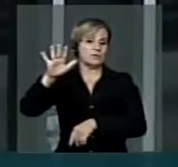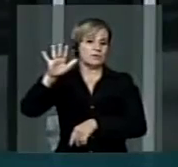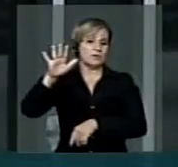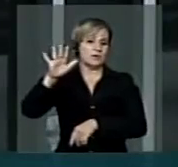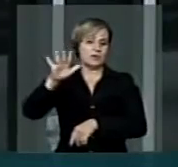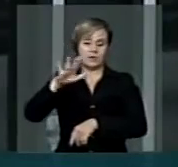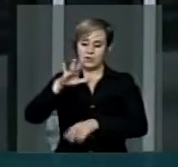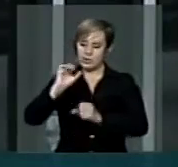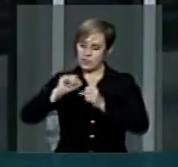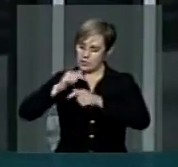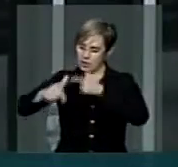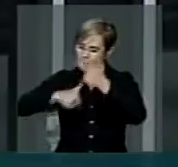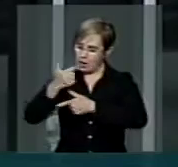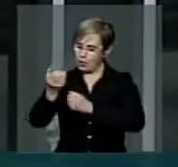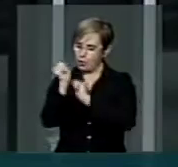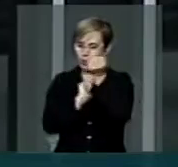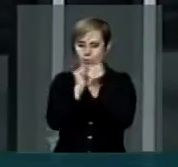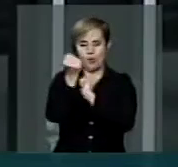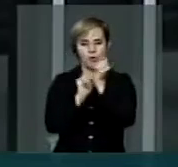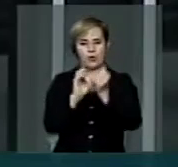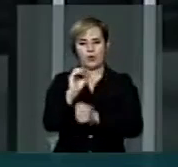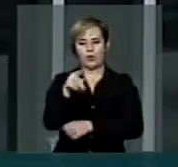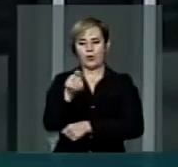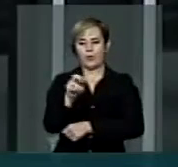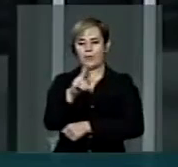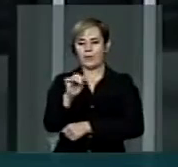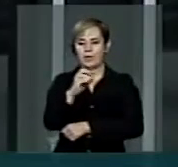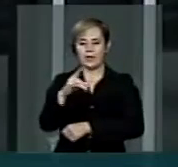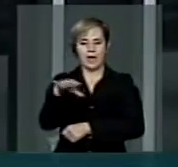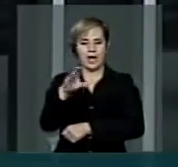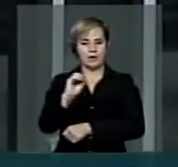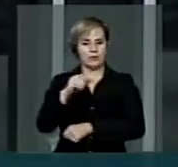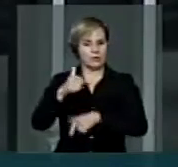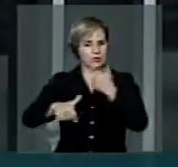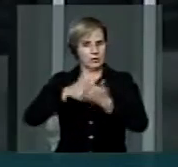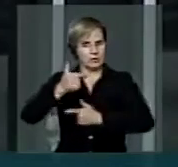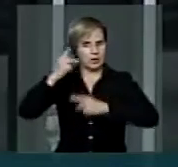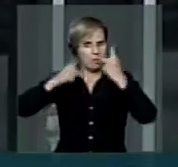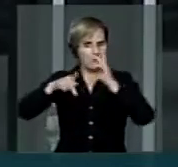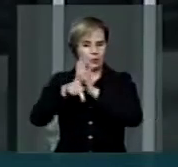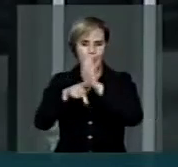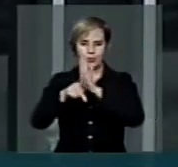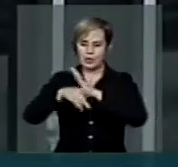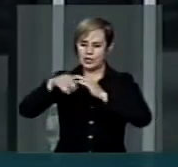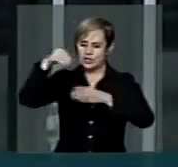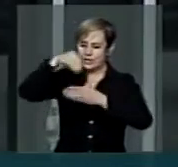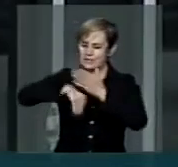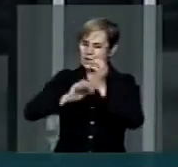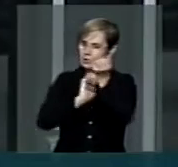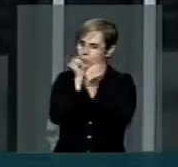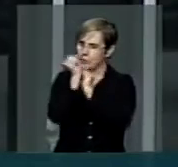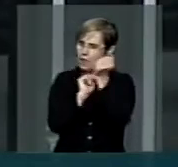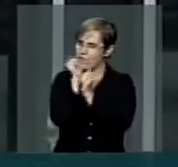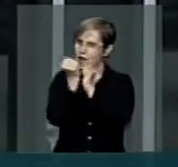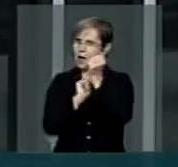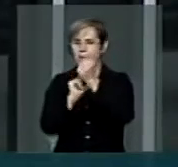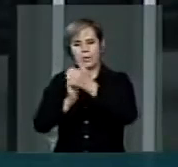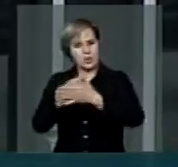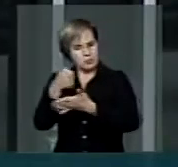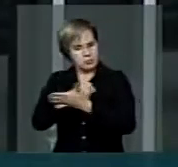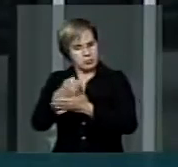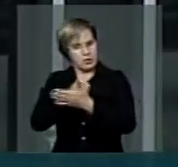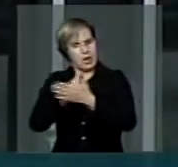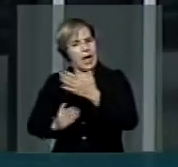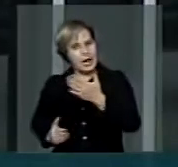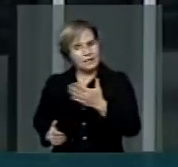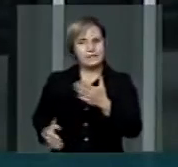como operário, fez a sua vida política no chão de fábrica, na porta da fábrica, até o Palácio